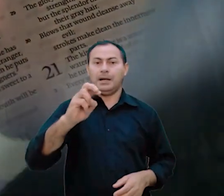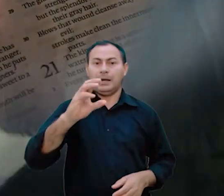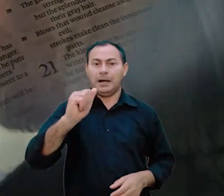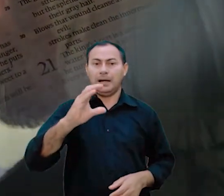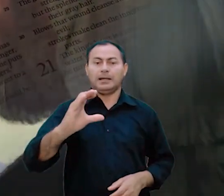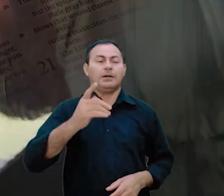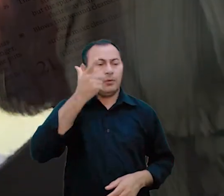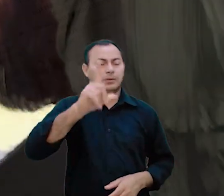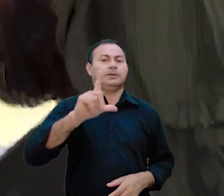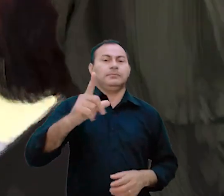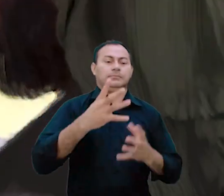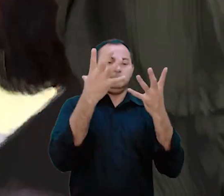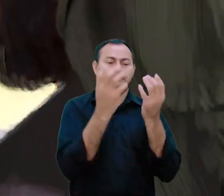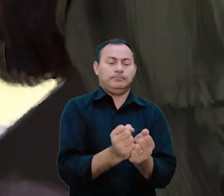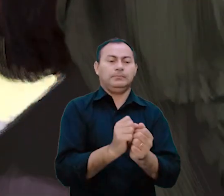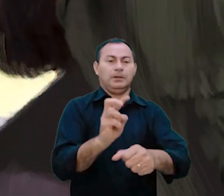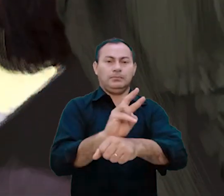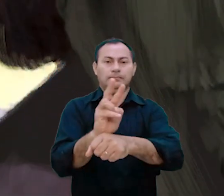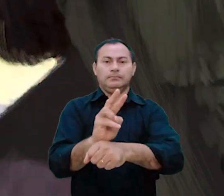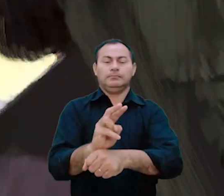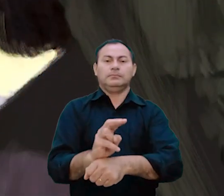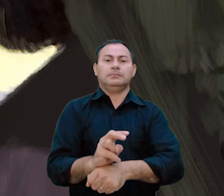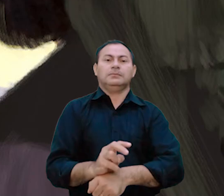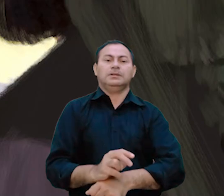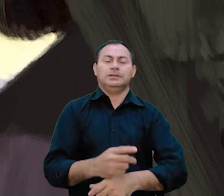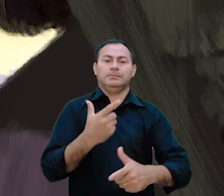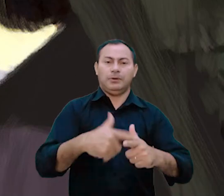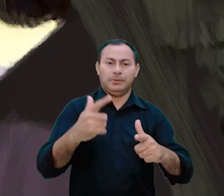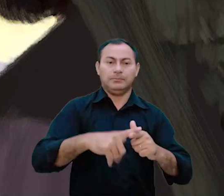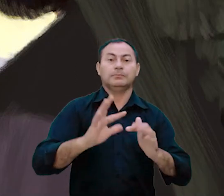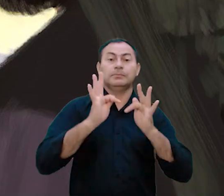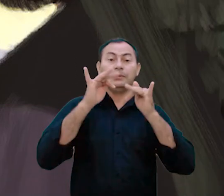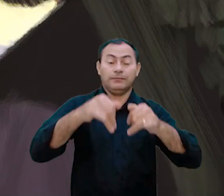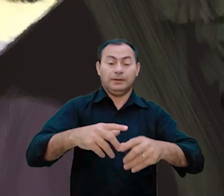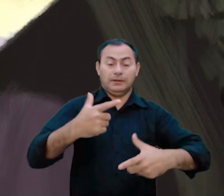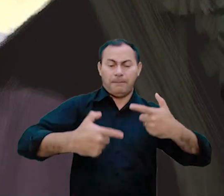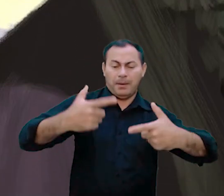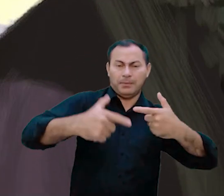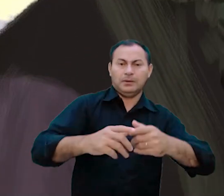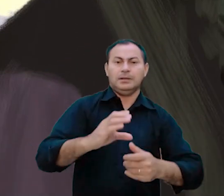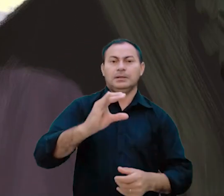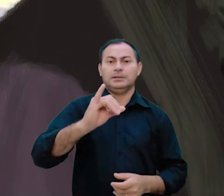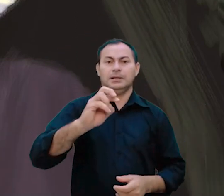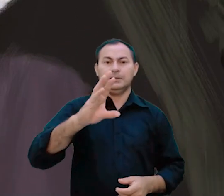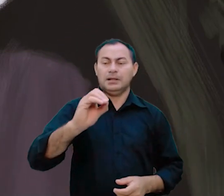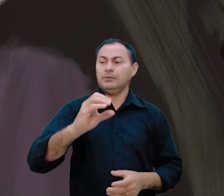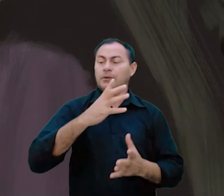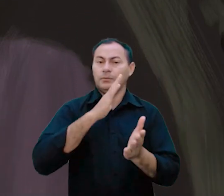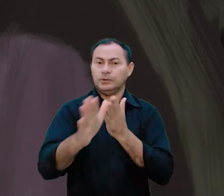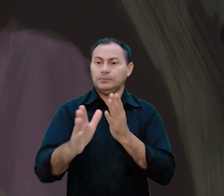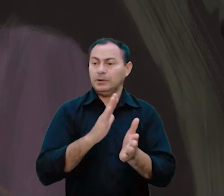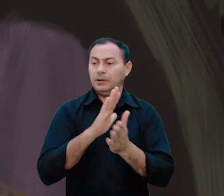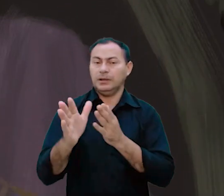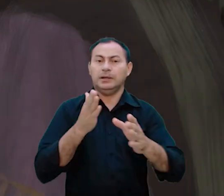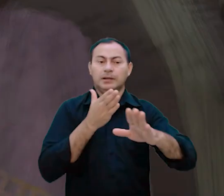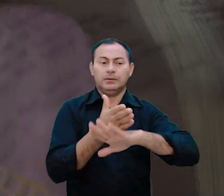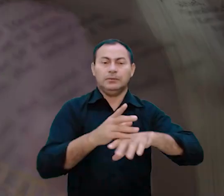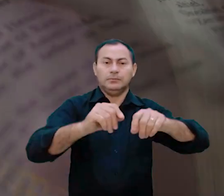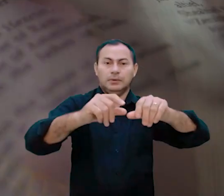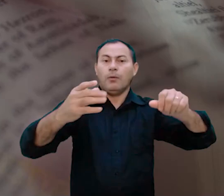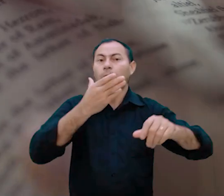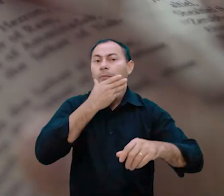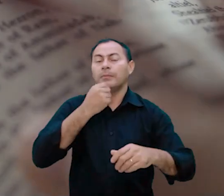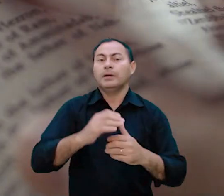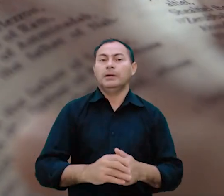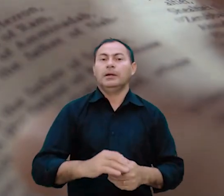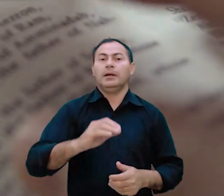pôde então tirar vantagem e assumir controle da situação. No final da batalha, Cícera fugiu. Na fuga, ele entrou